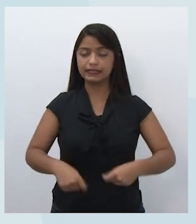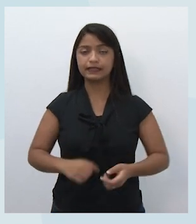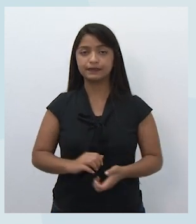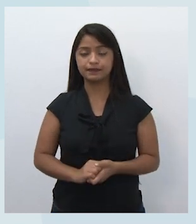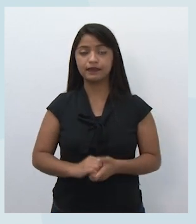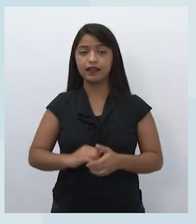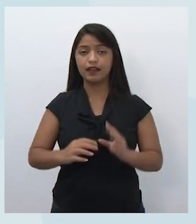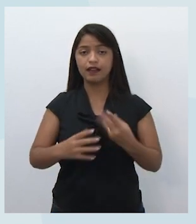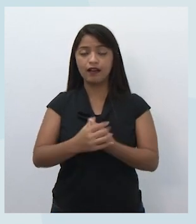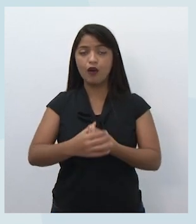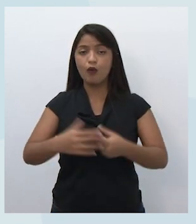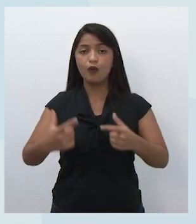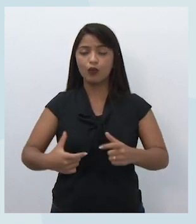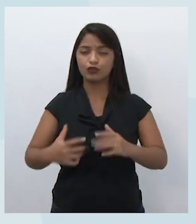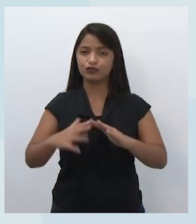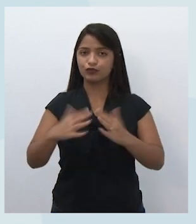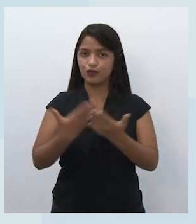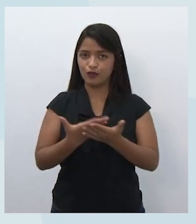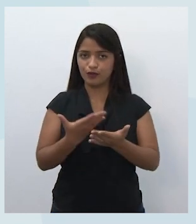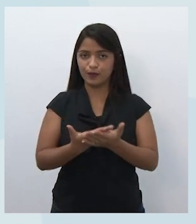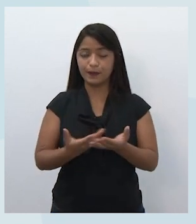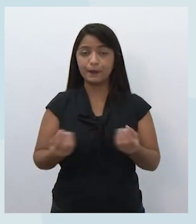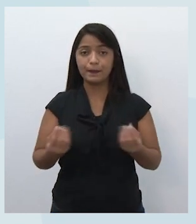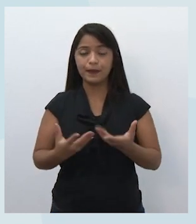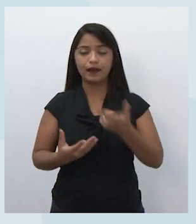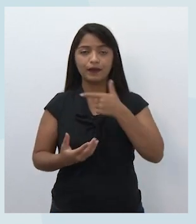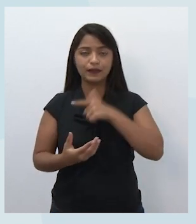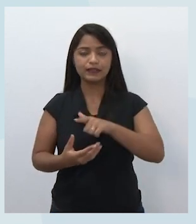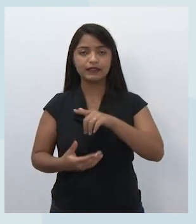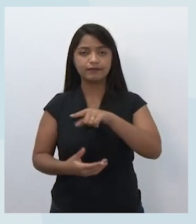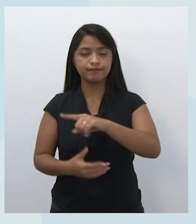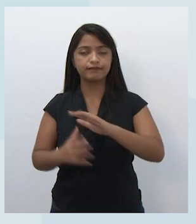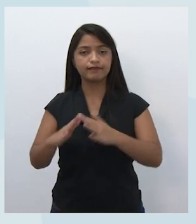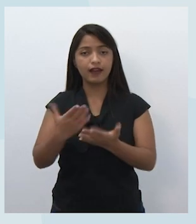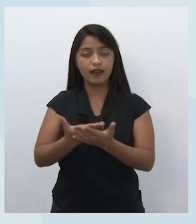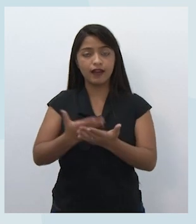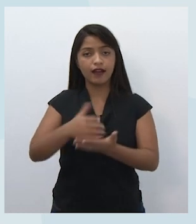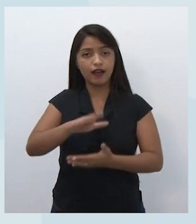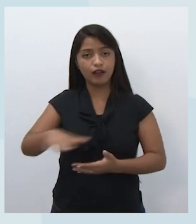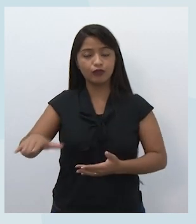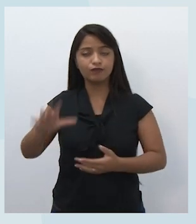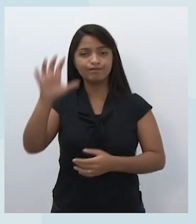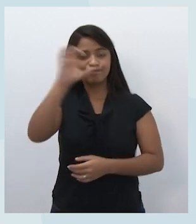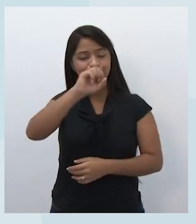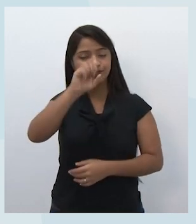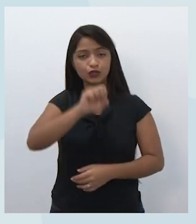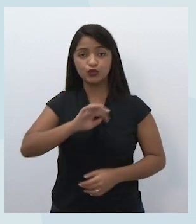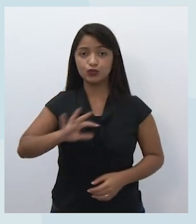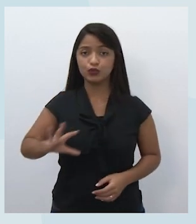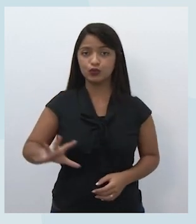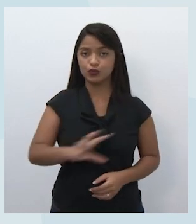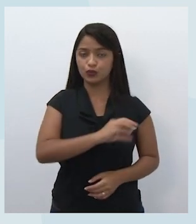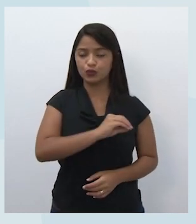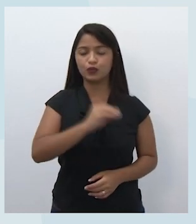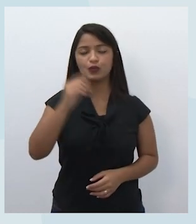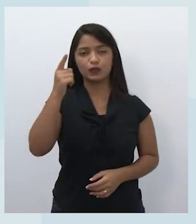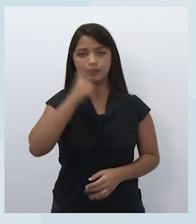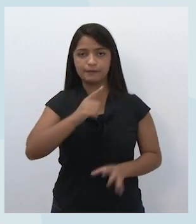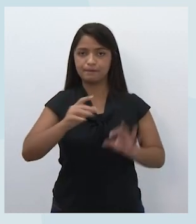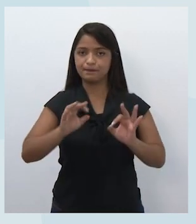da escola para que a formação integral aconteça. Aqui é importante,